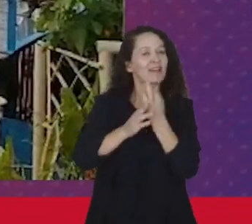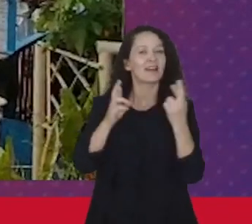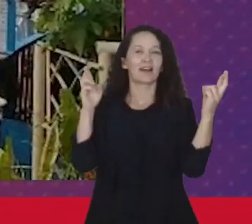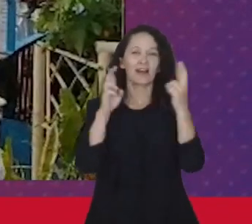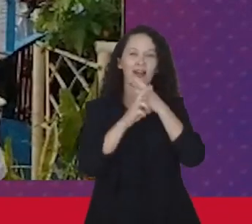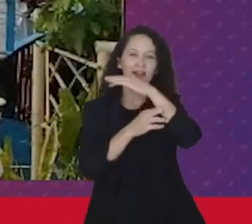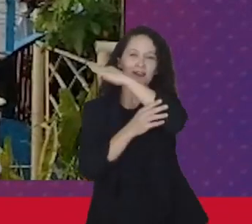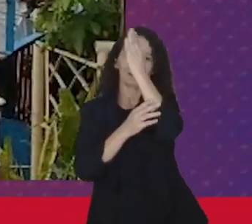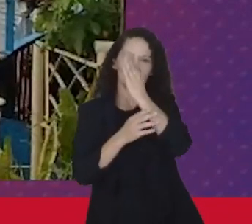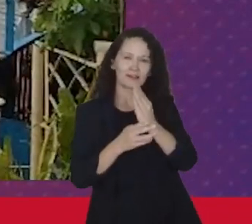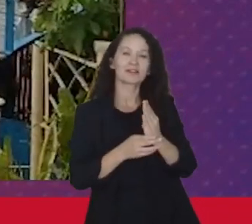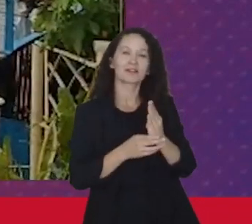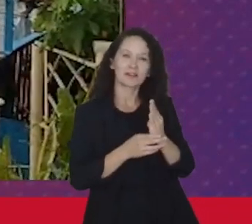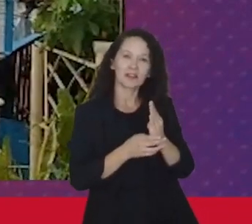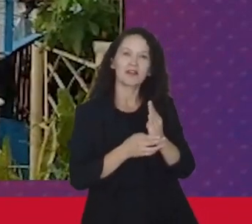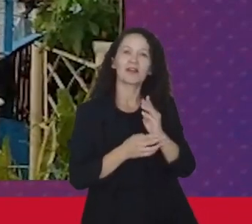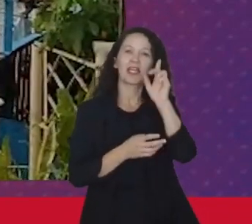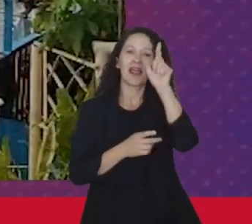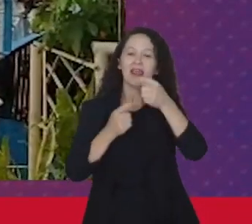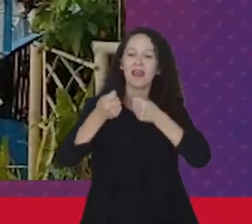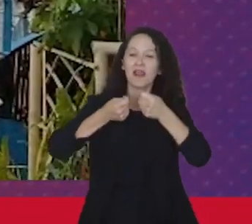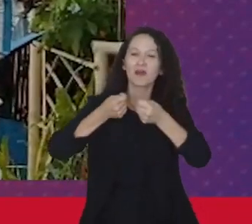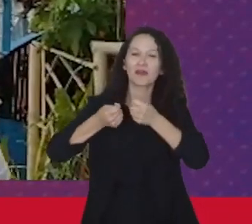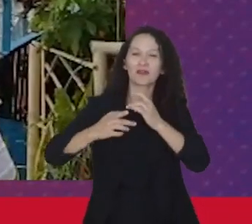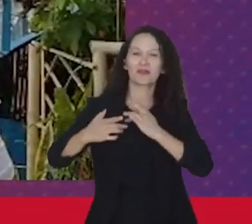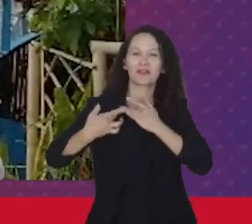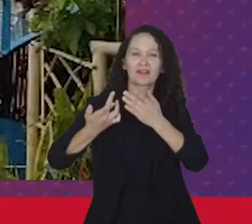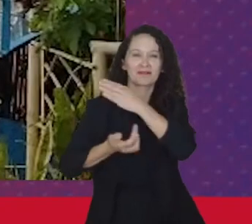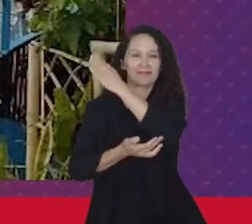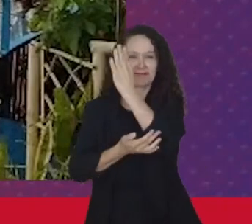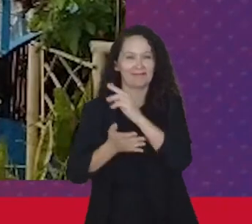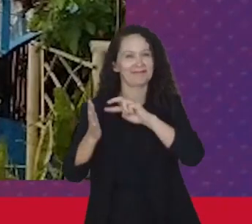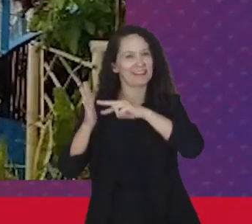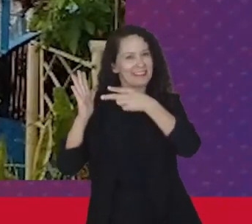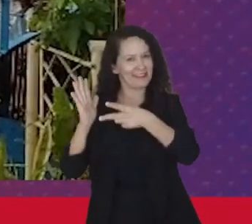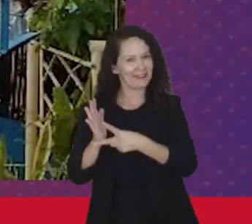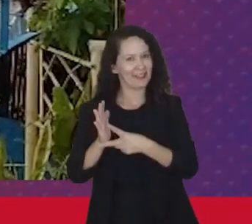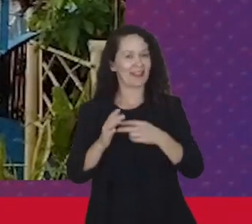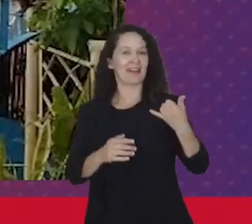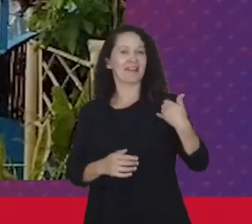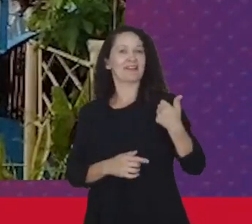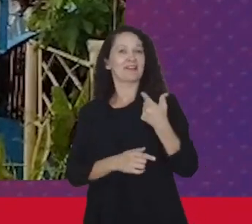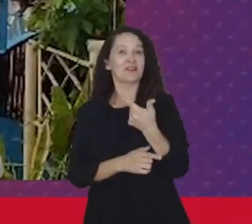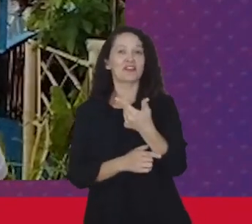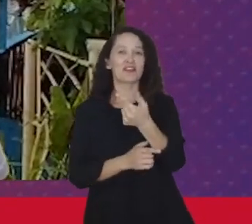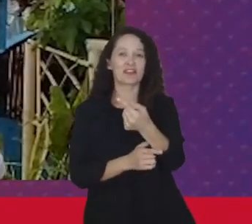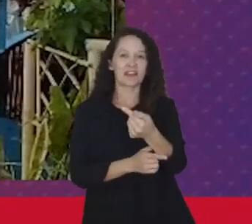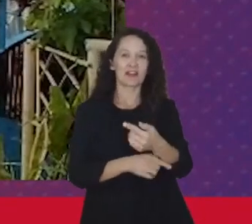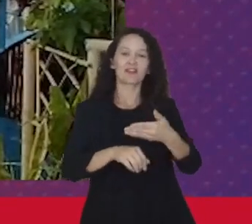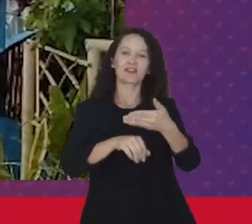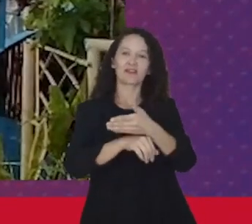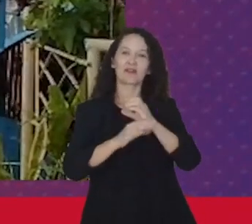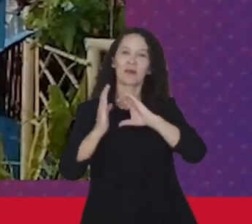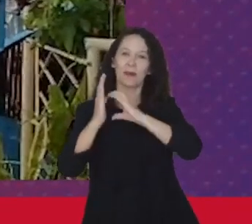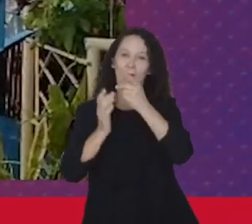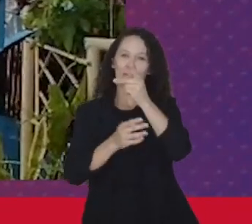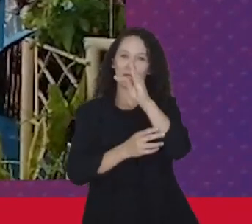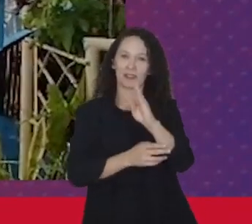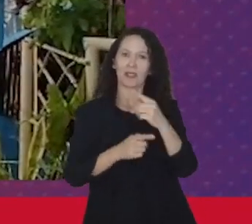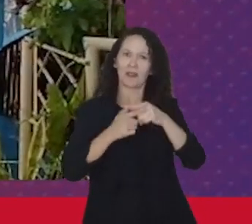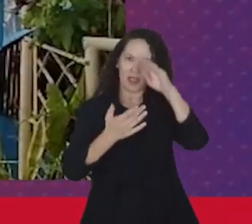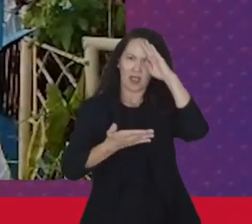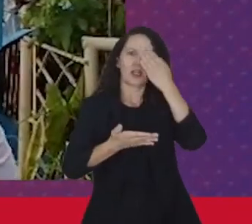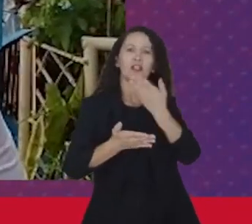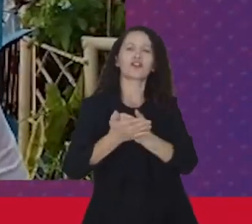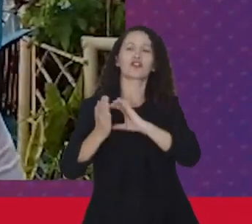relação nacional com o que é economia solidária no Brasil. Aos 27 anos, eu entro no Partido dos Trabalhadores porque